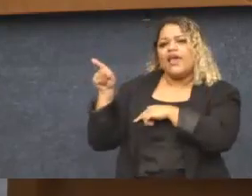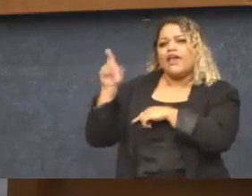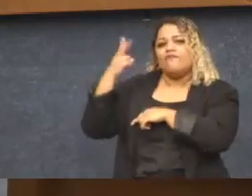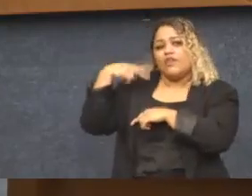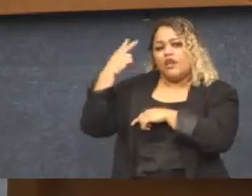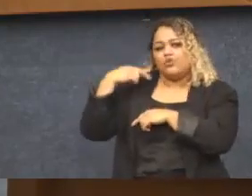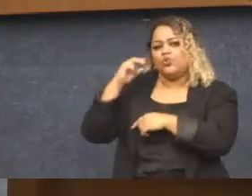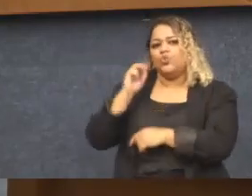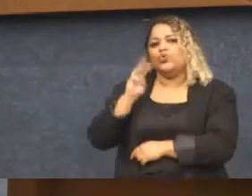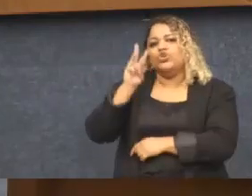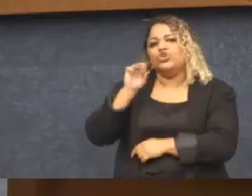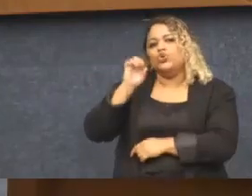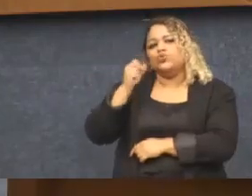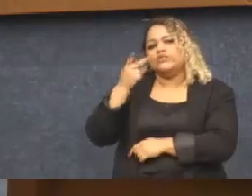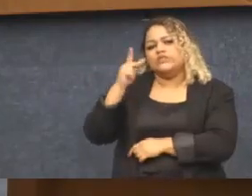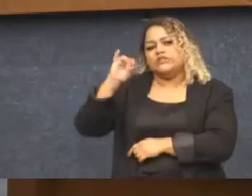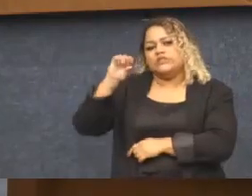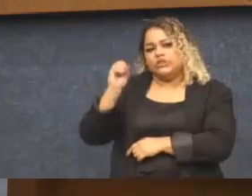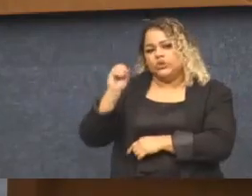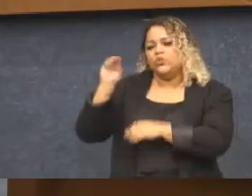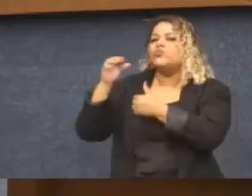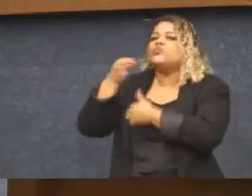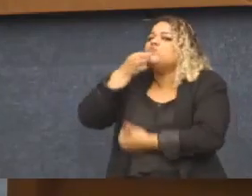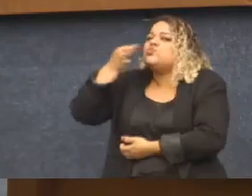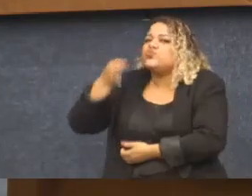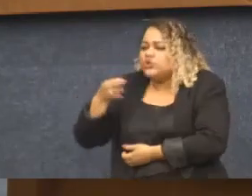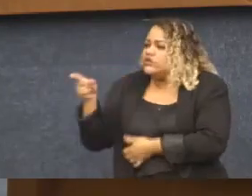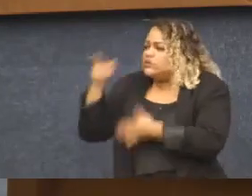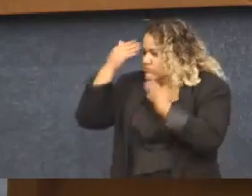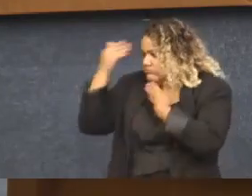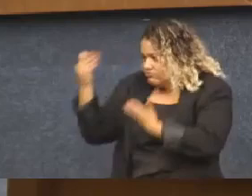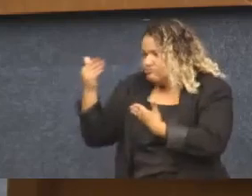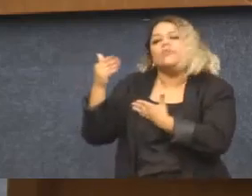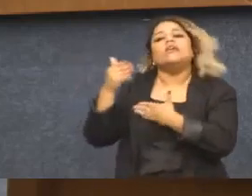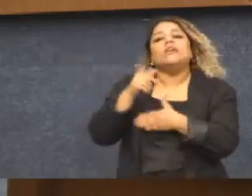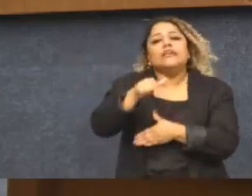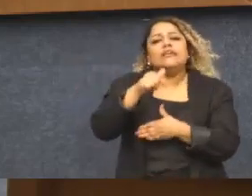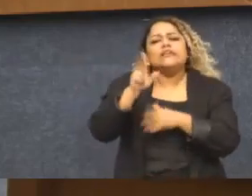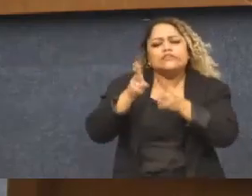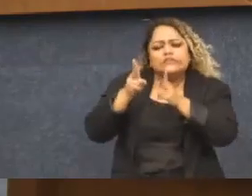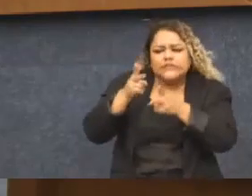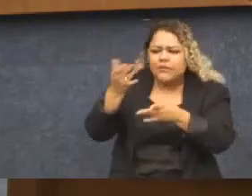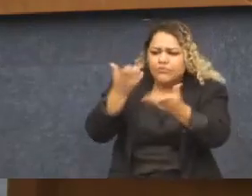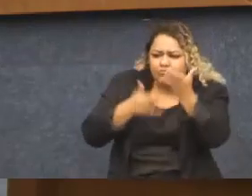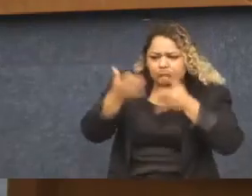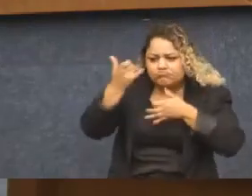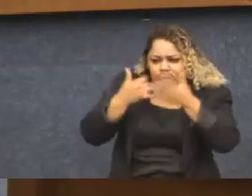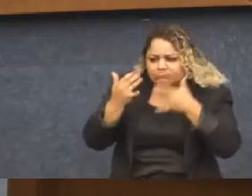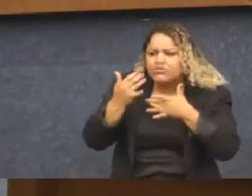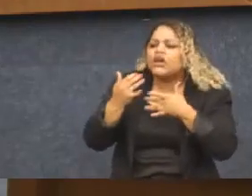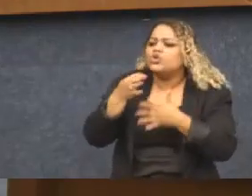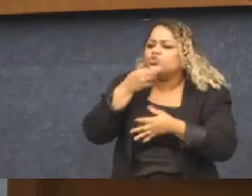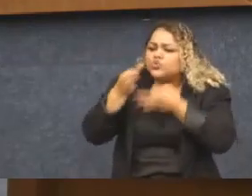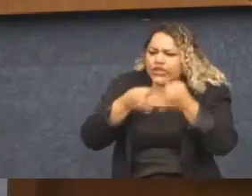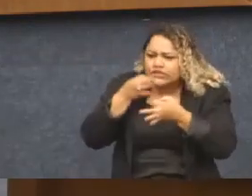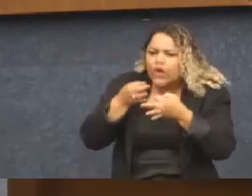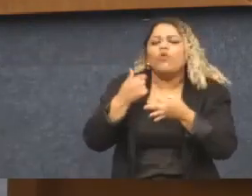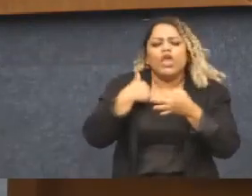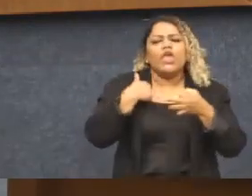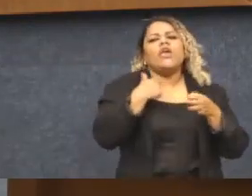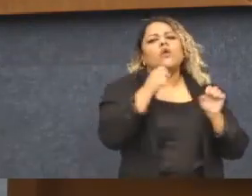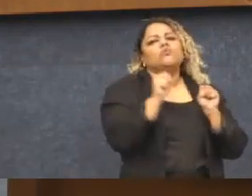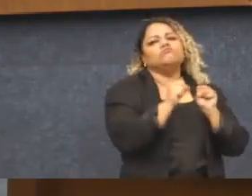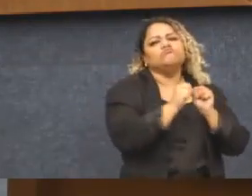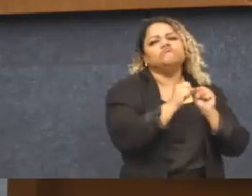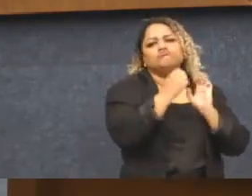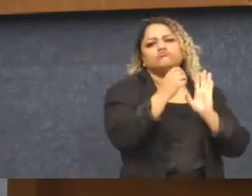ouvi-los. E desde então, Ilcim, tudo que eu escuto do servidor dessa casa é implementado, 100%. Positivo para a